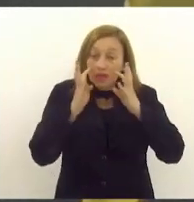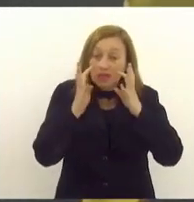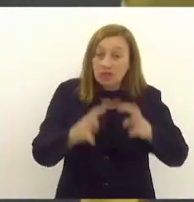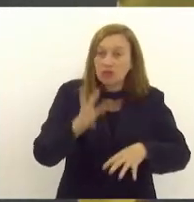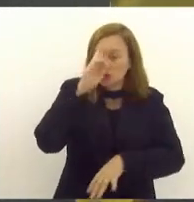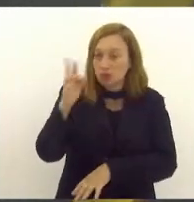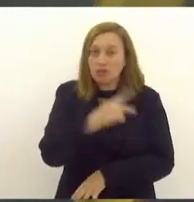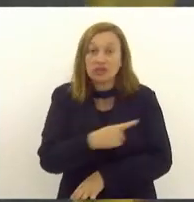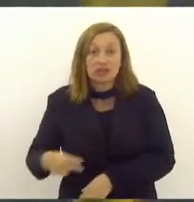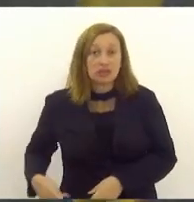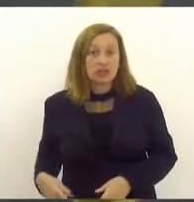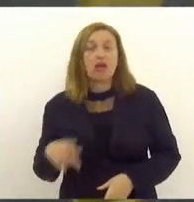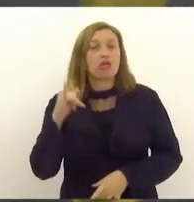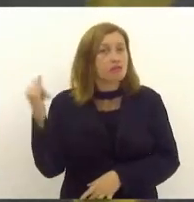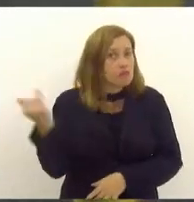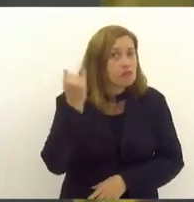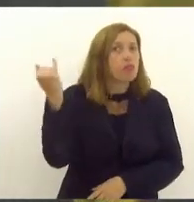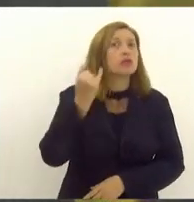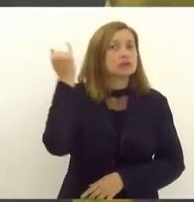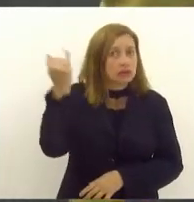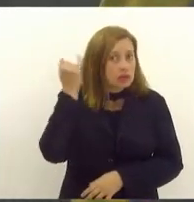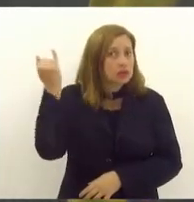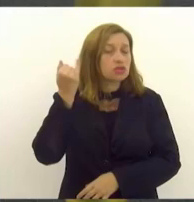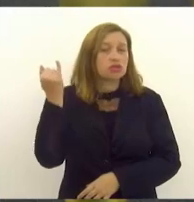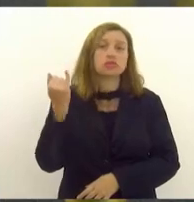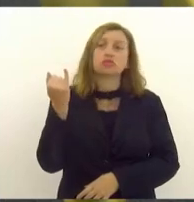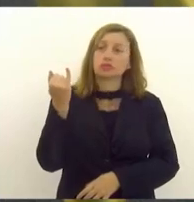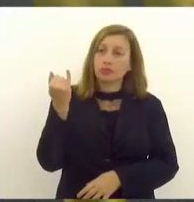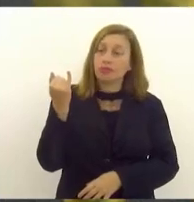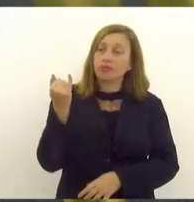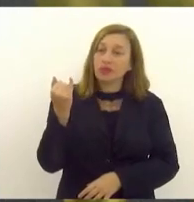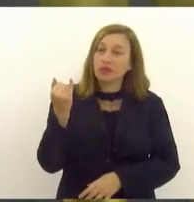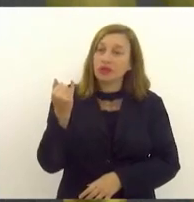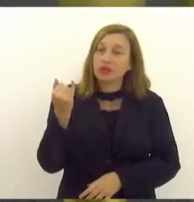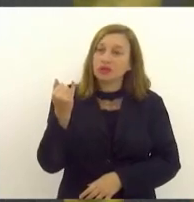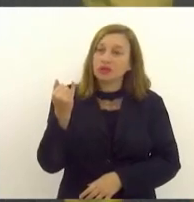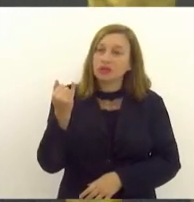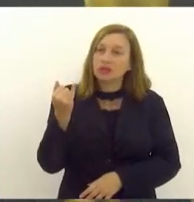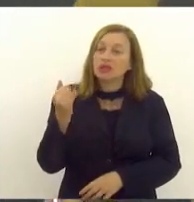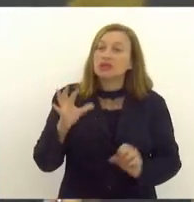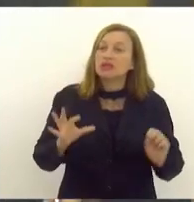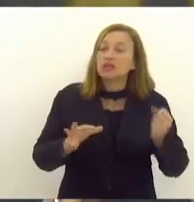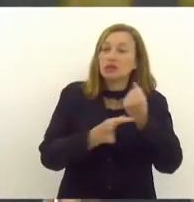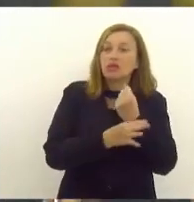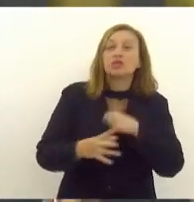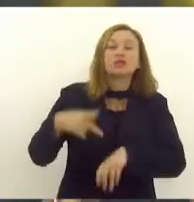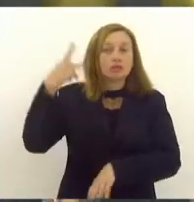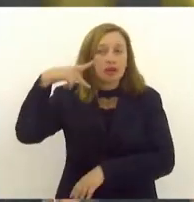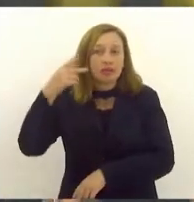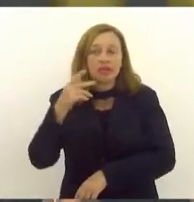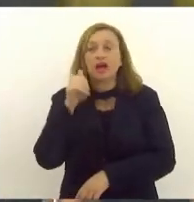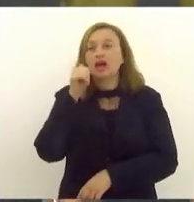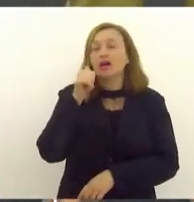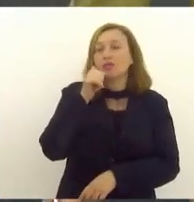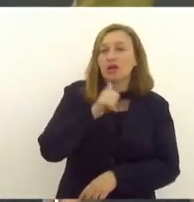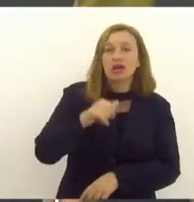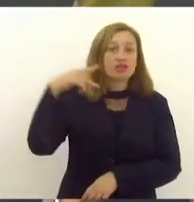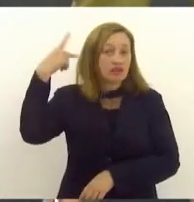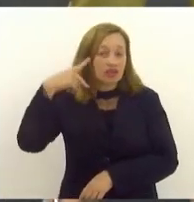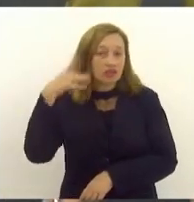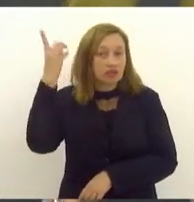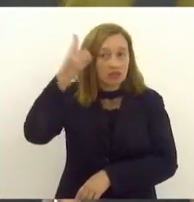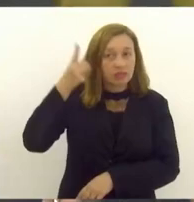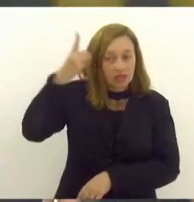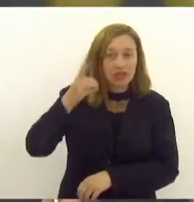em que é muito importante nós garantimos que as nossas parlamentares tanto vereadoras como deputados